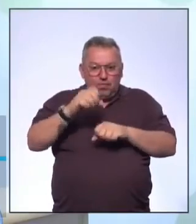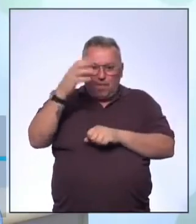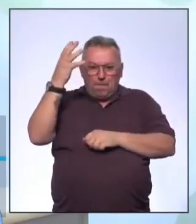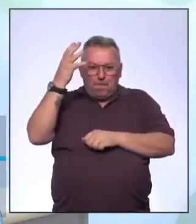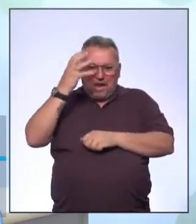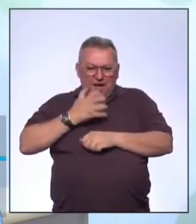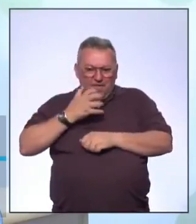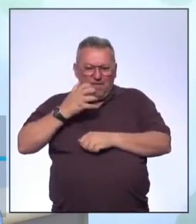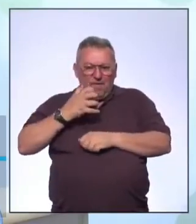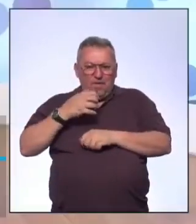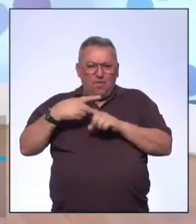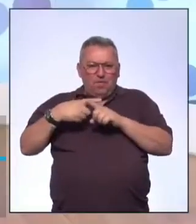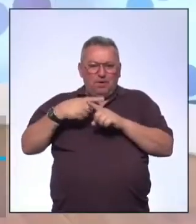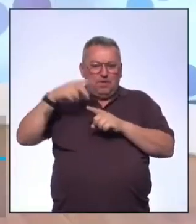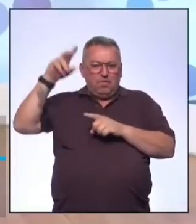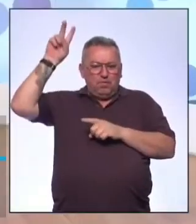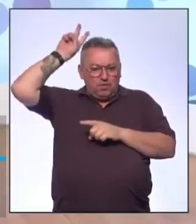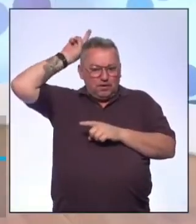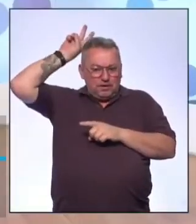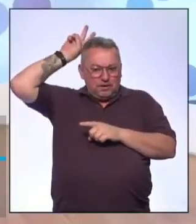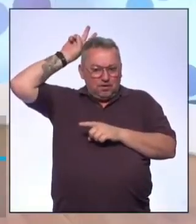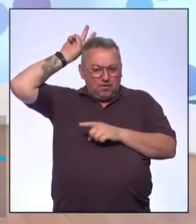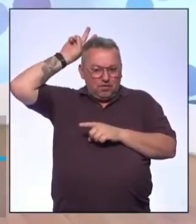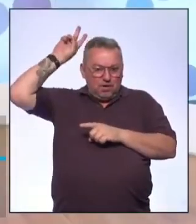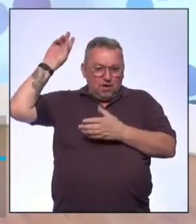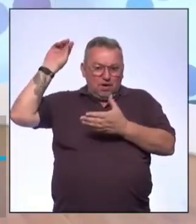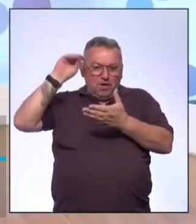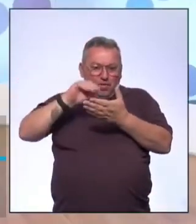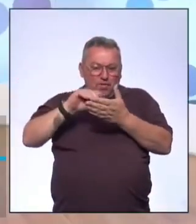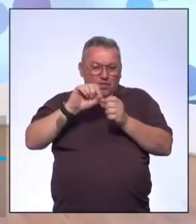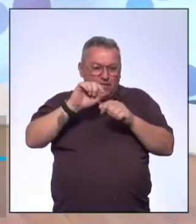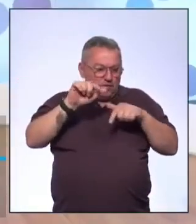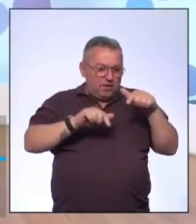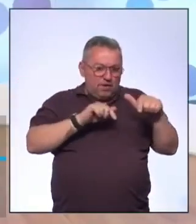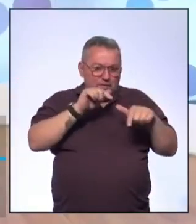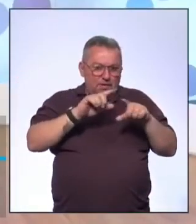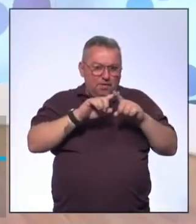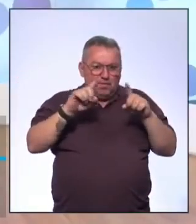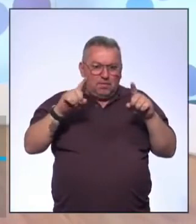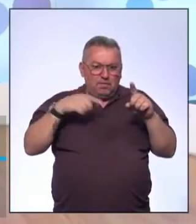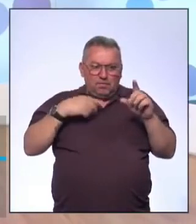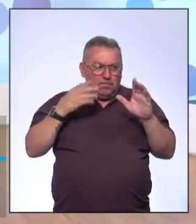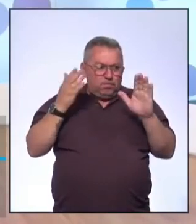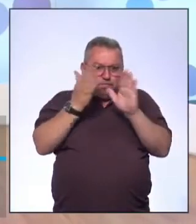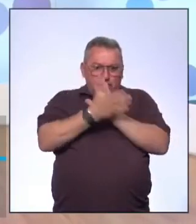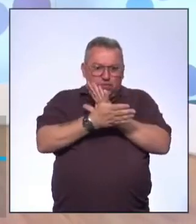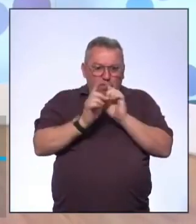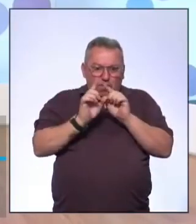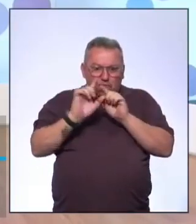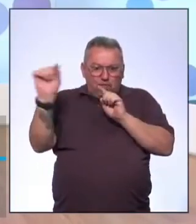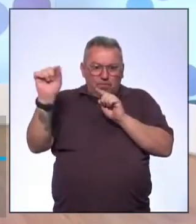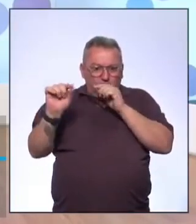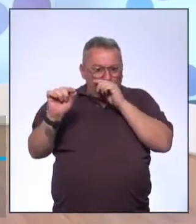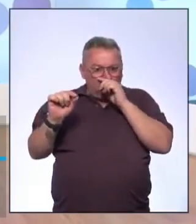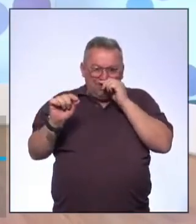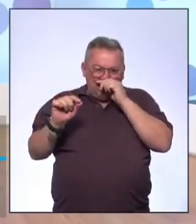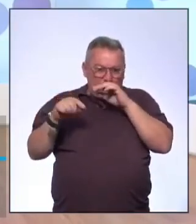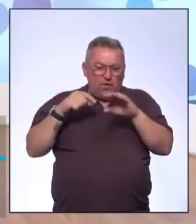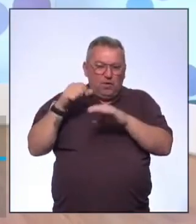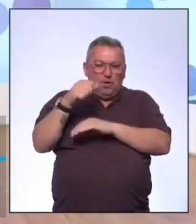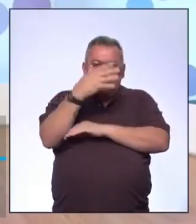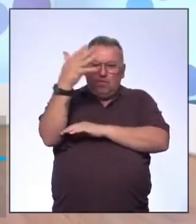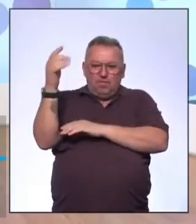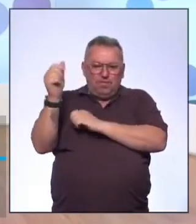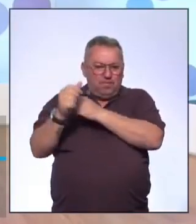professora, porque muitos indígenas eram colocados ali para realizar o trabalho, só que eles fugiam e se embrenhavam ali